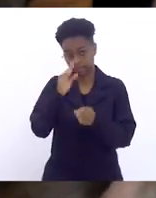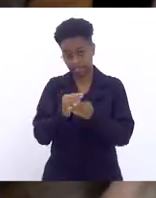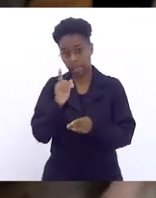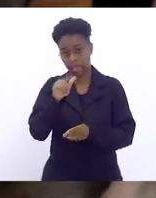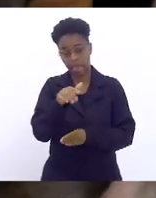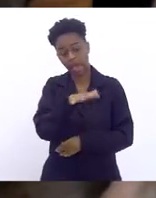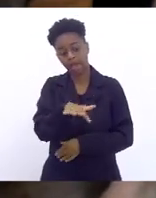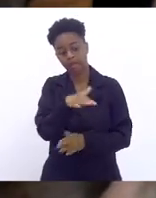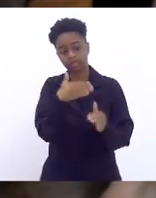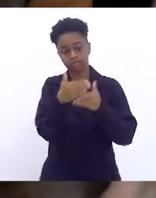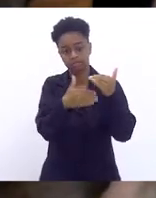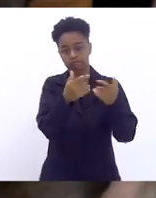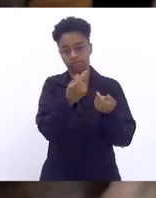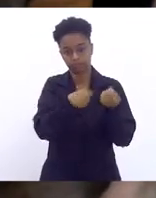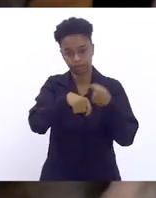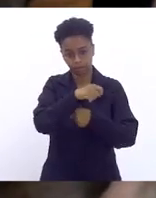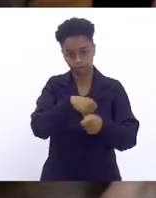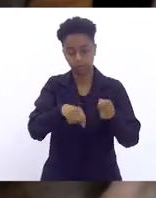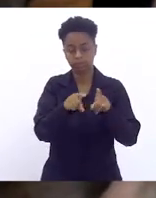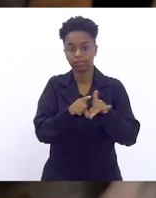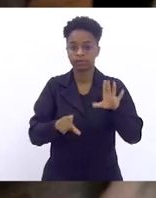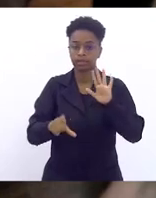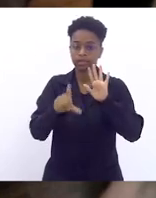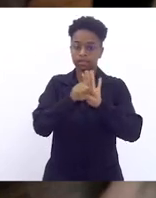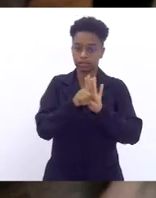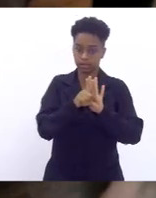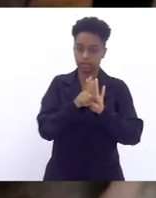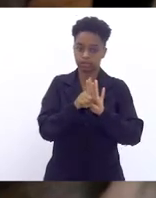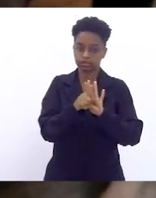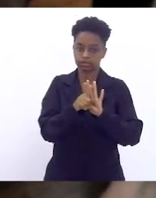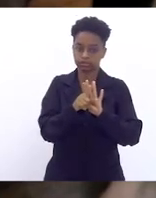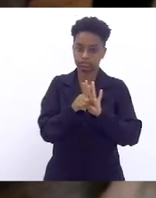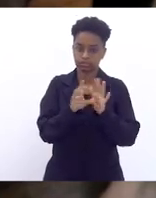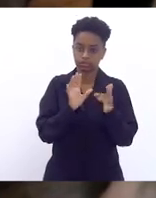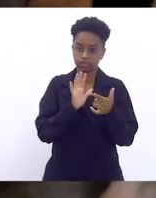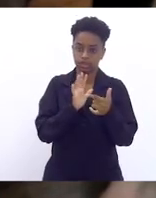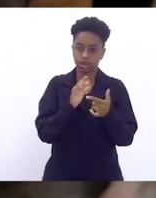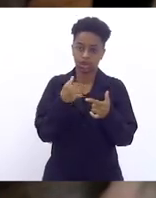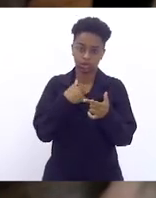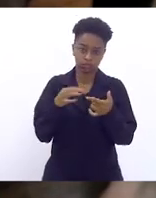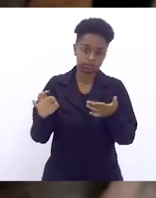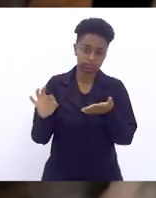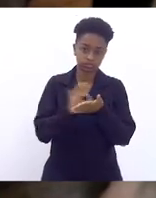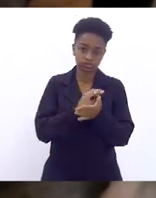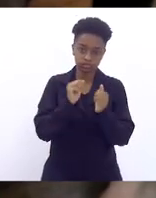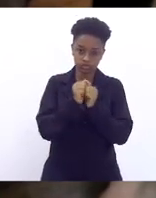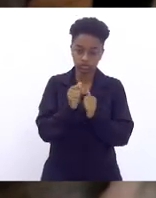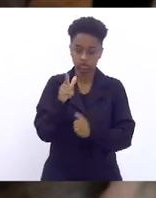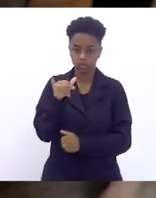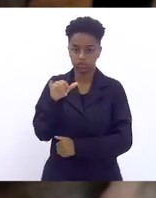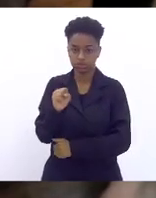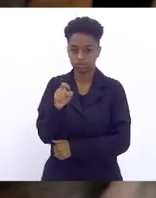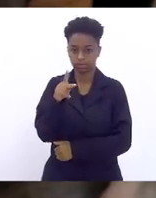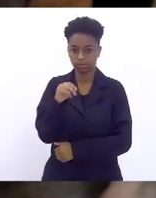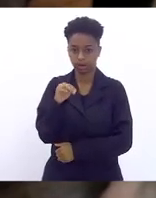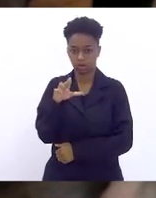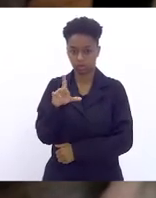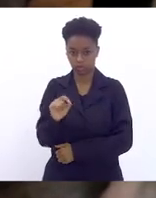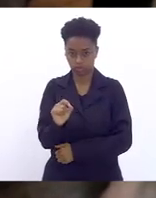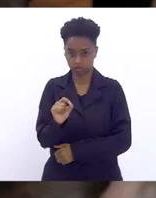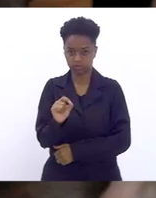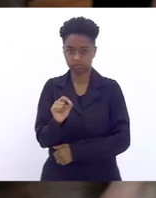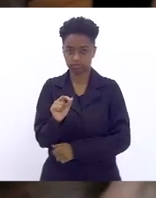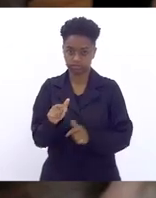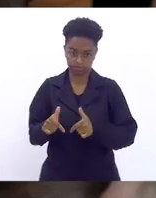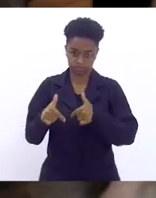de desenvolvimento econômico uma lei que foi né que assino junto com o Deputado Luiz Paulo né iniciativa